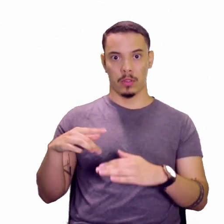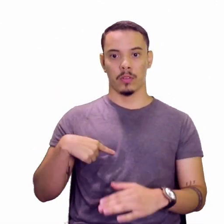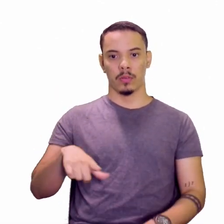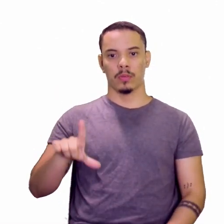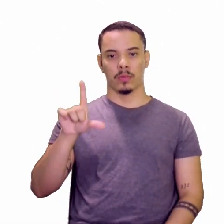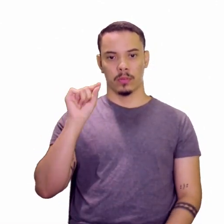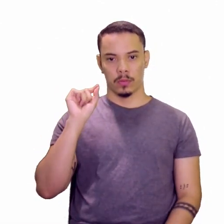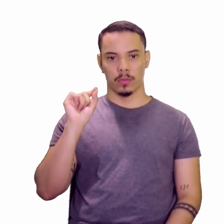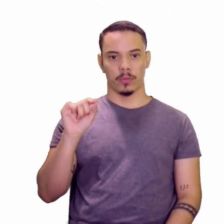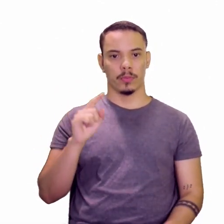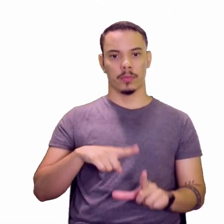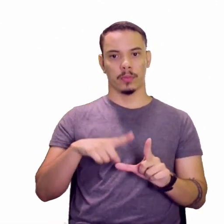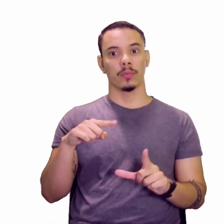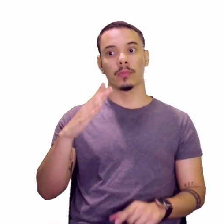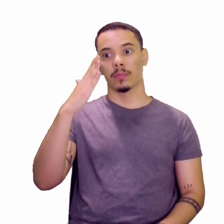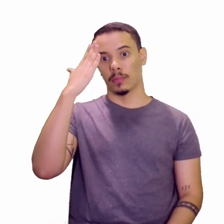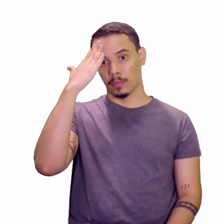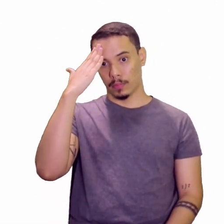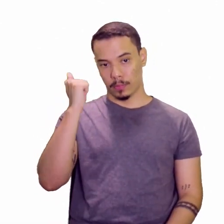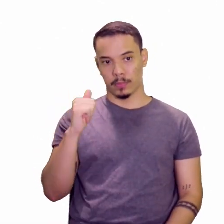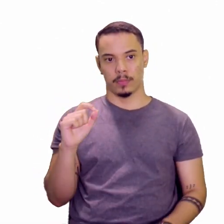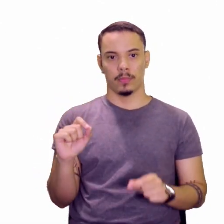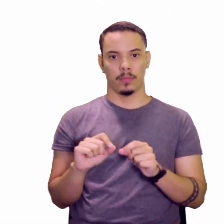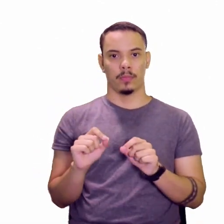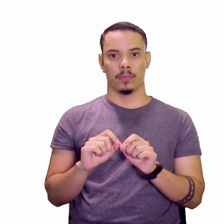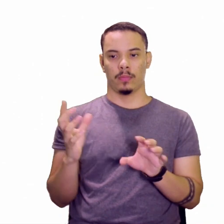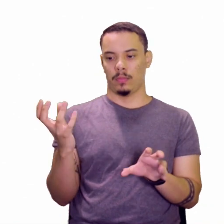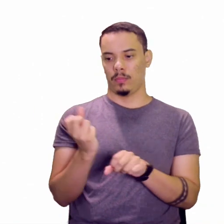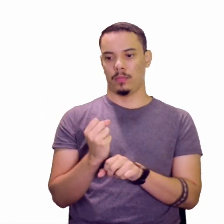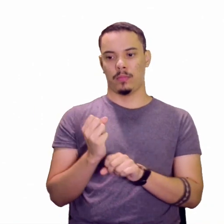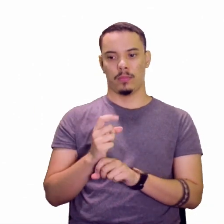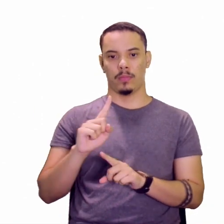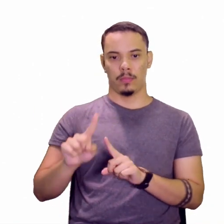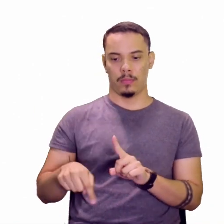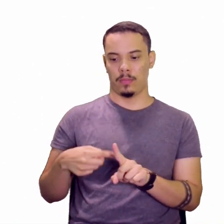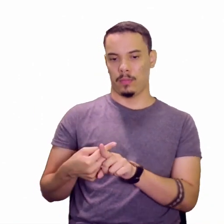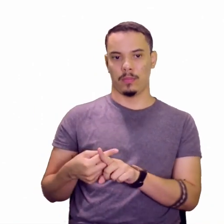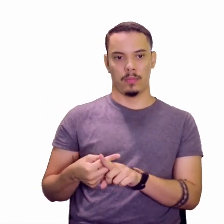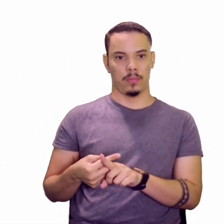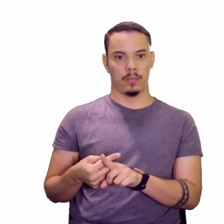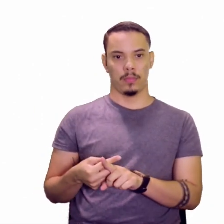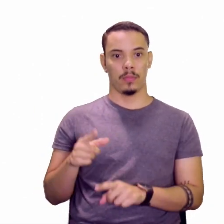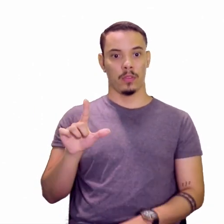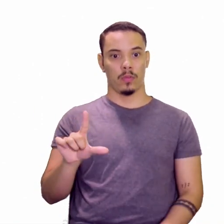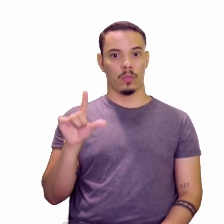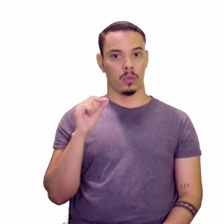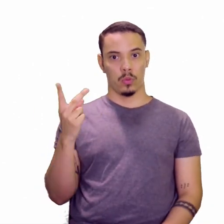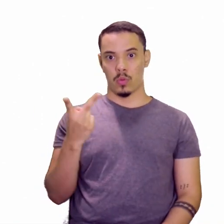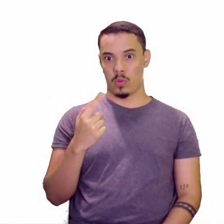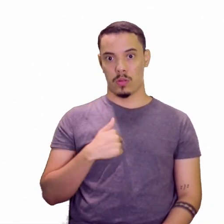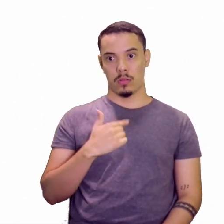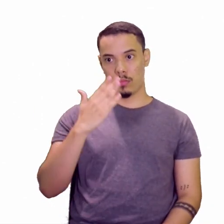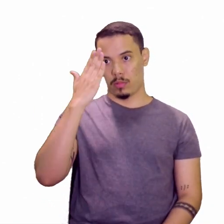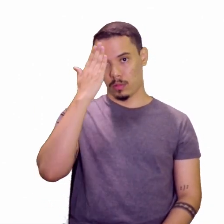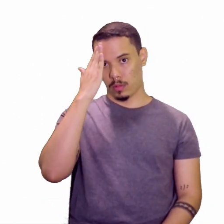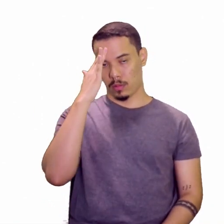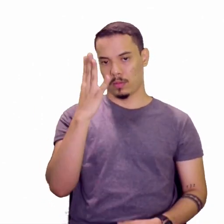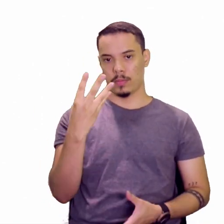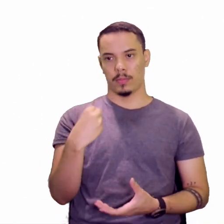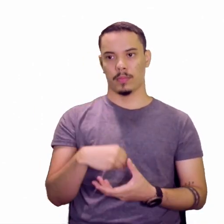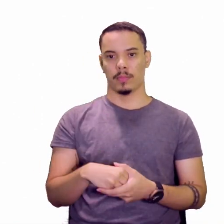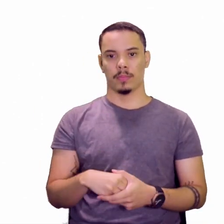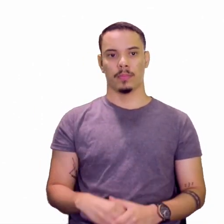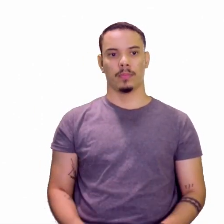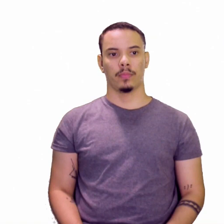distância do gráfico que eu sei o tempo e fazer a continha, né? No caso eu tenho duas marcações, vou escolher essas duas que eu sei, né? Isso, olha lá,